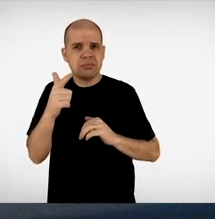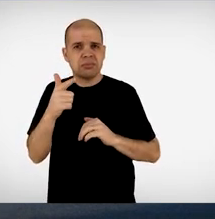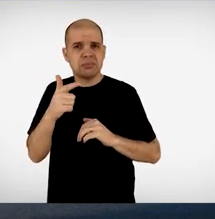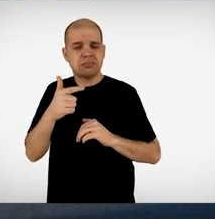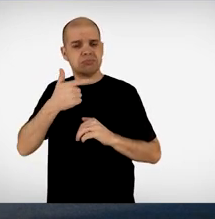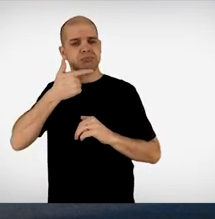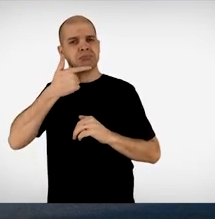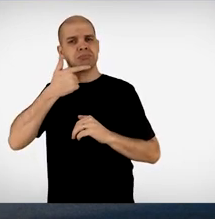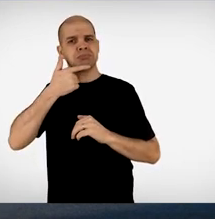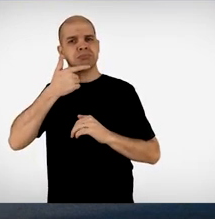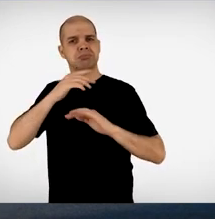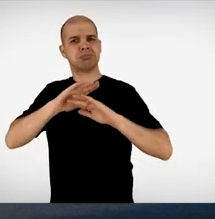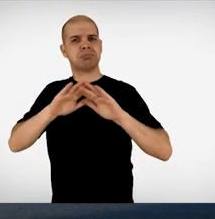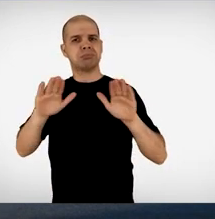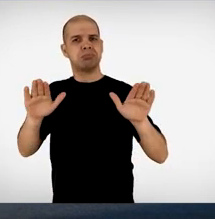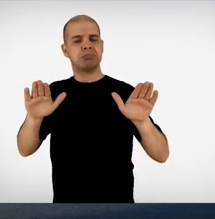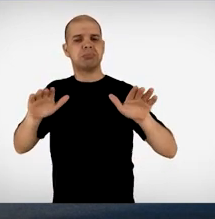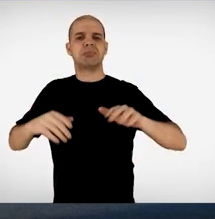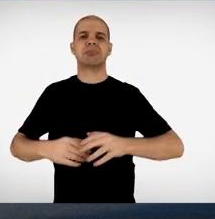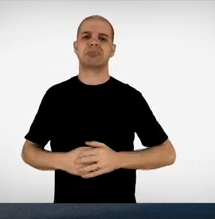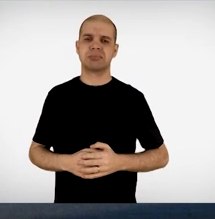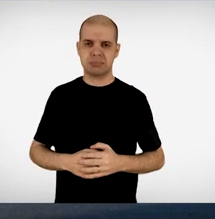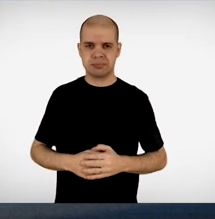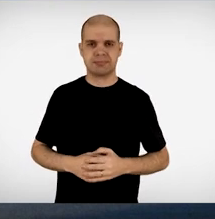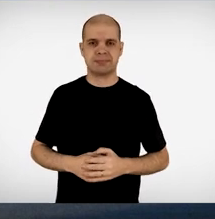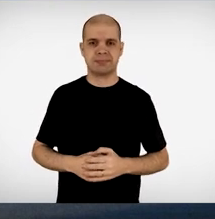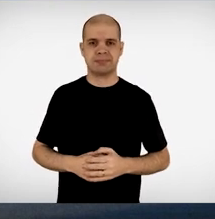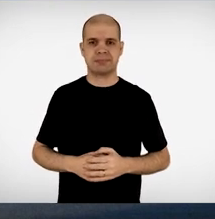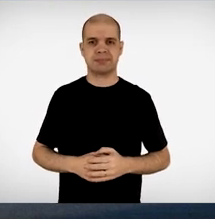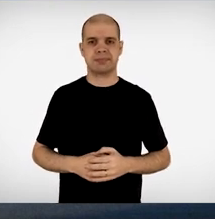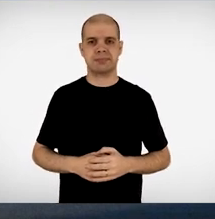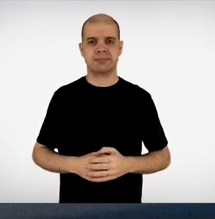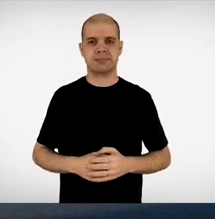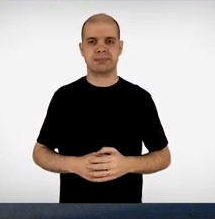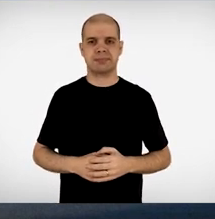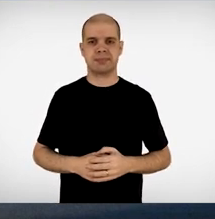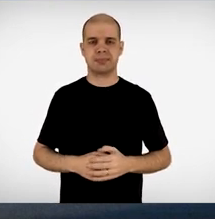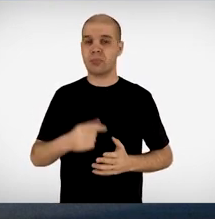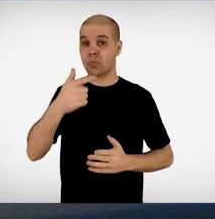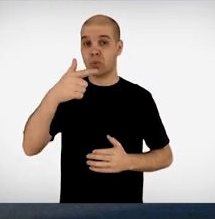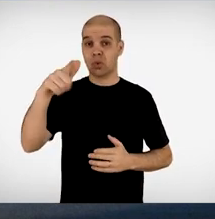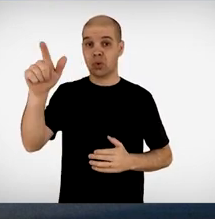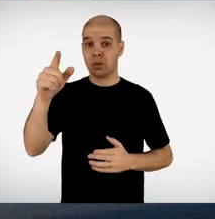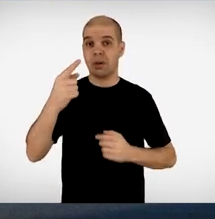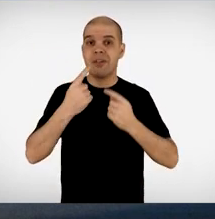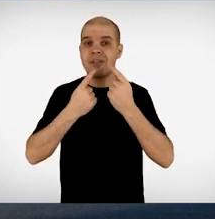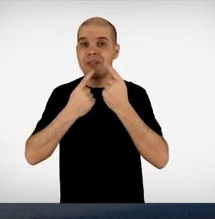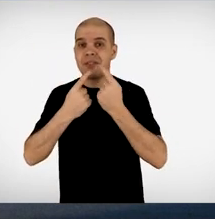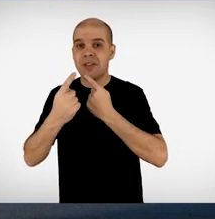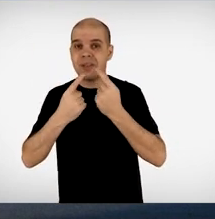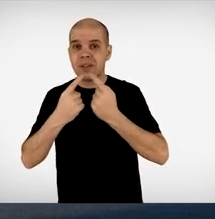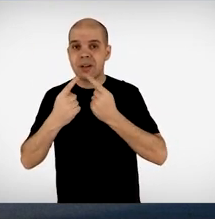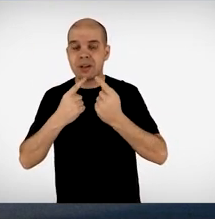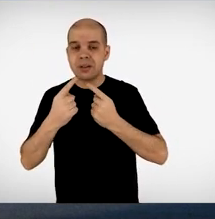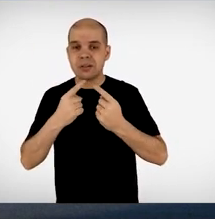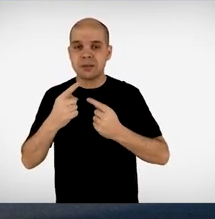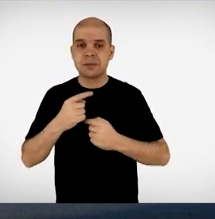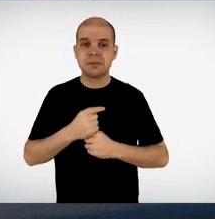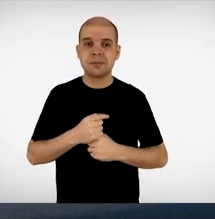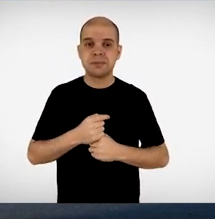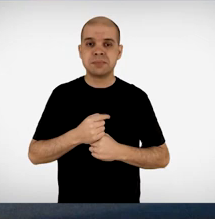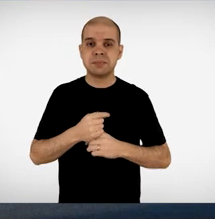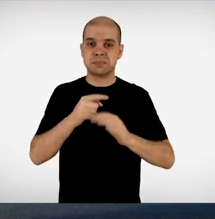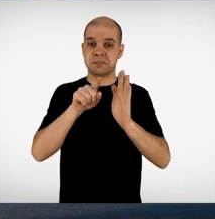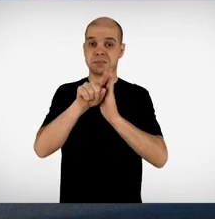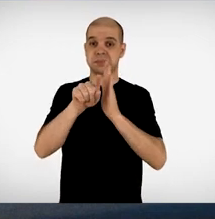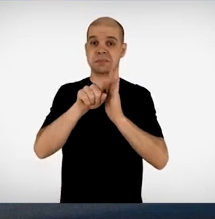Pode falar. Oi, eu? Posso falar? Boa noite, eu me chamo Igor. Ela estava falando essa questão do aborto, eu estava pensando... pensando que é engraçado porque o primeiro ia ter